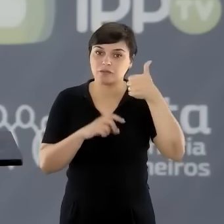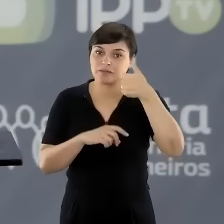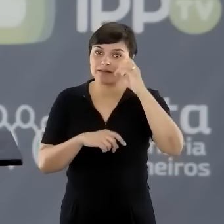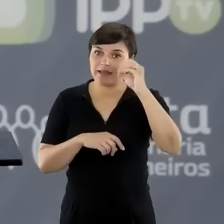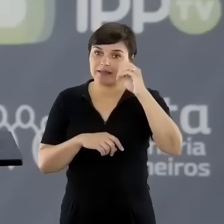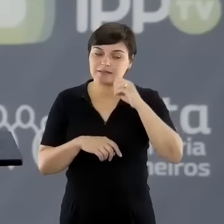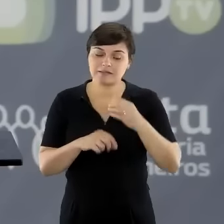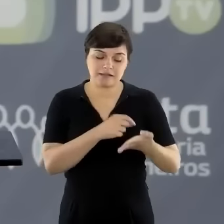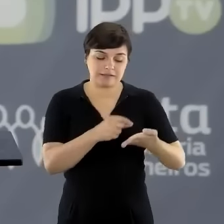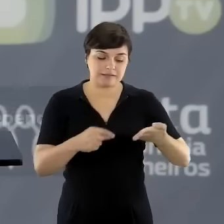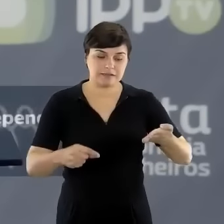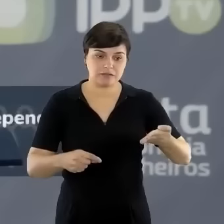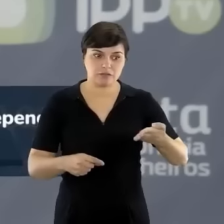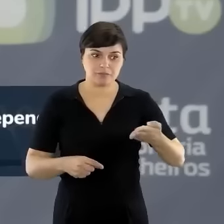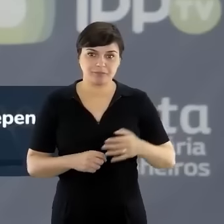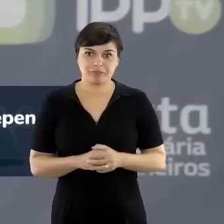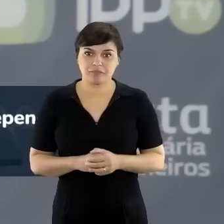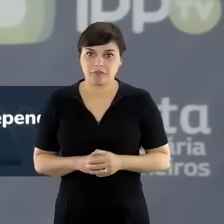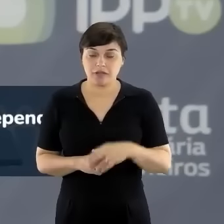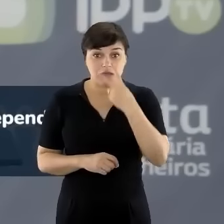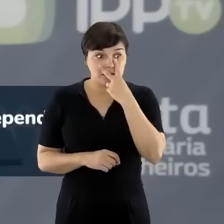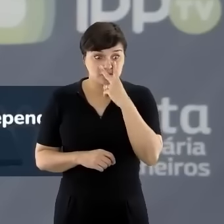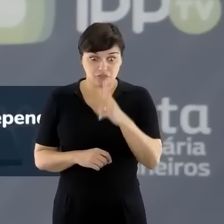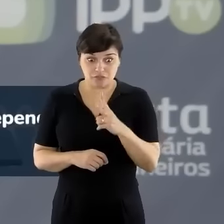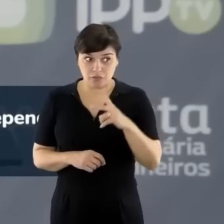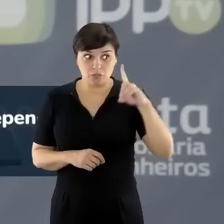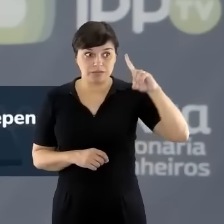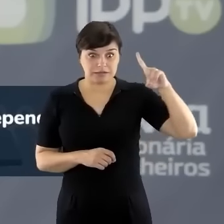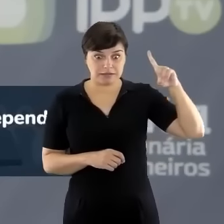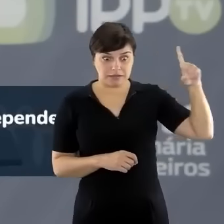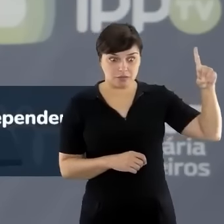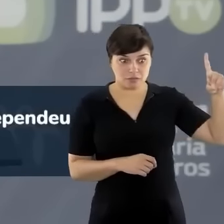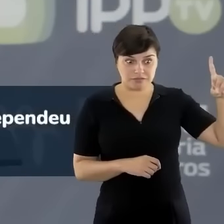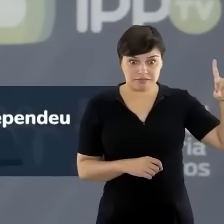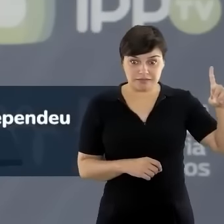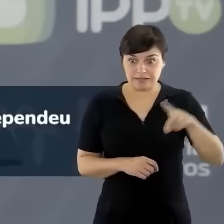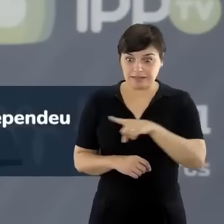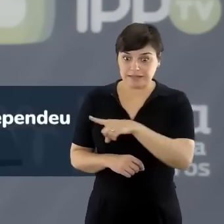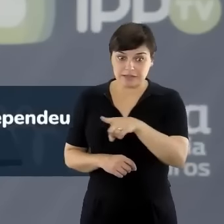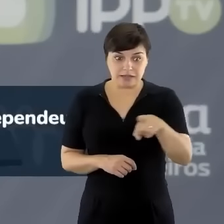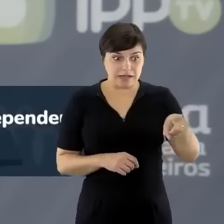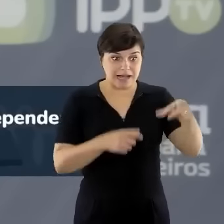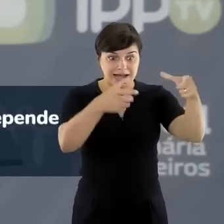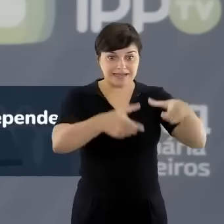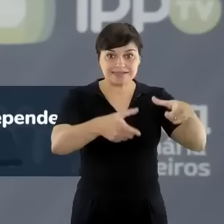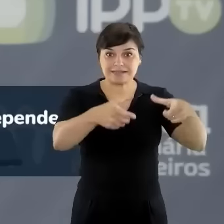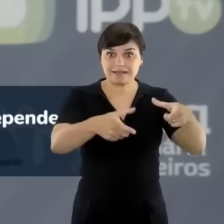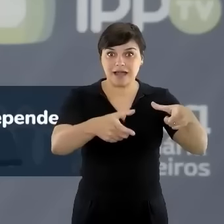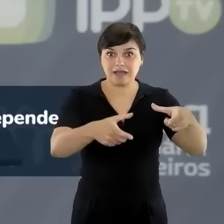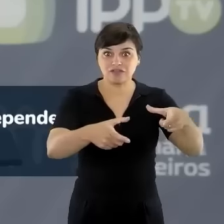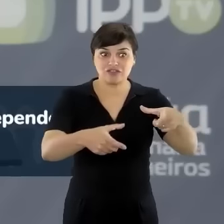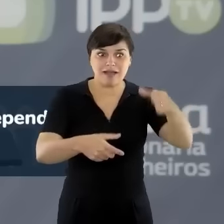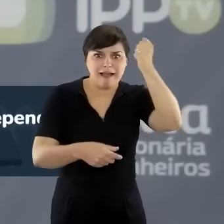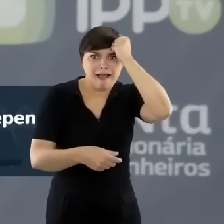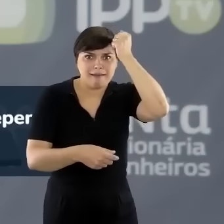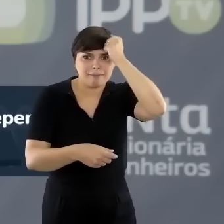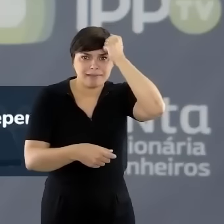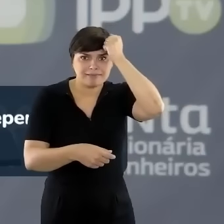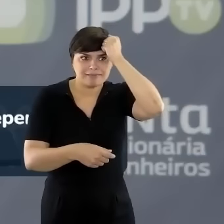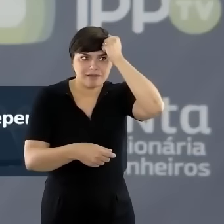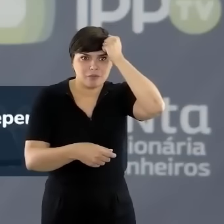tá escrito viu Deus o que fizeram como se converteram do seu mau caminho e Deus se arrependeu do mal que tinha